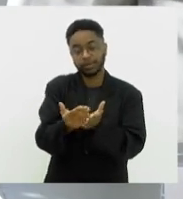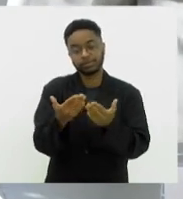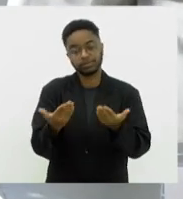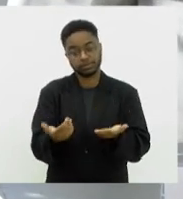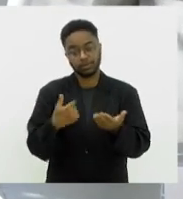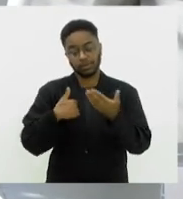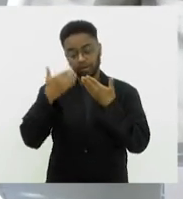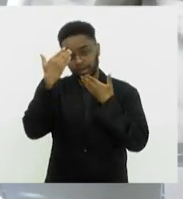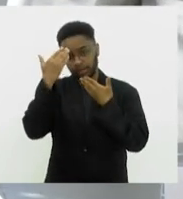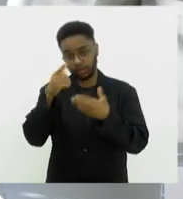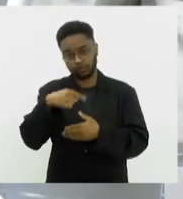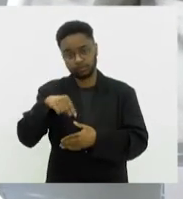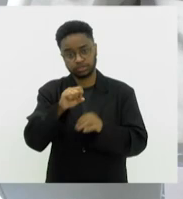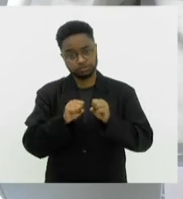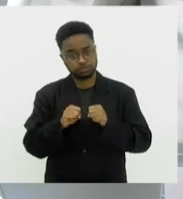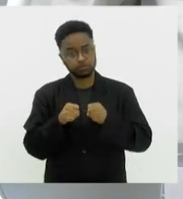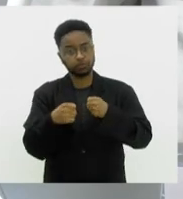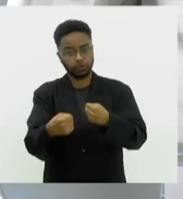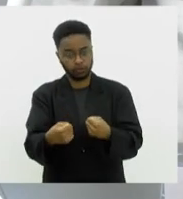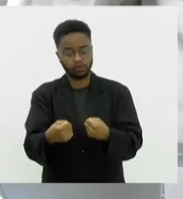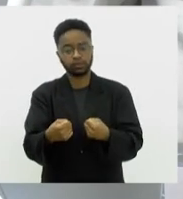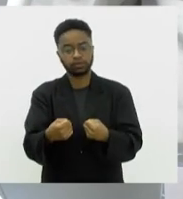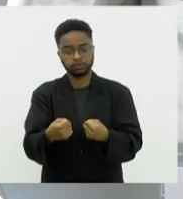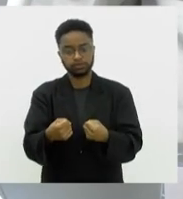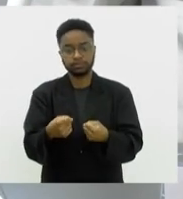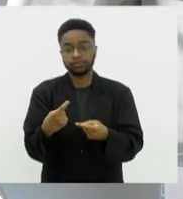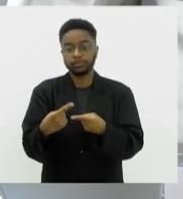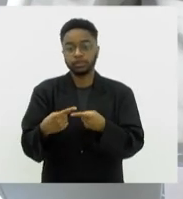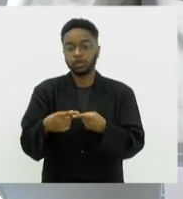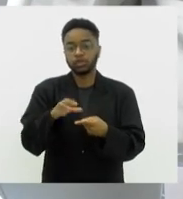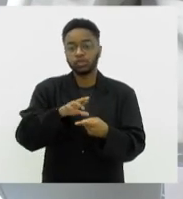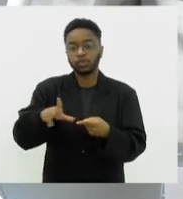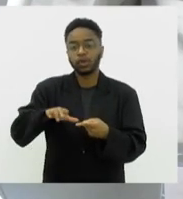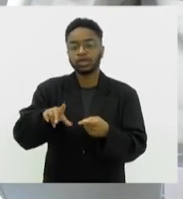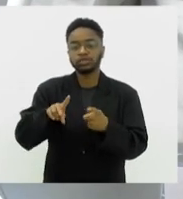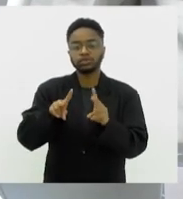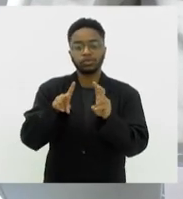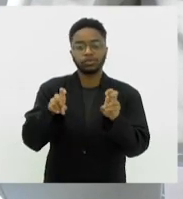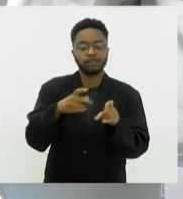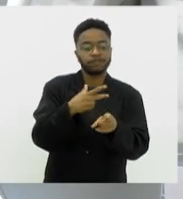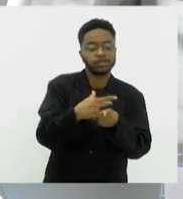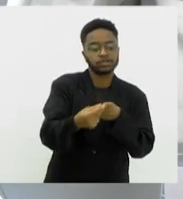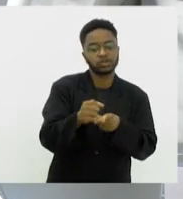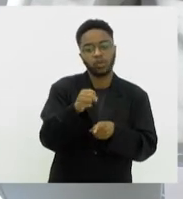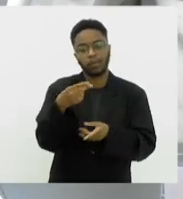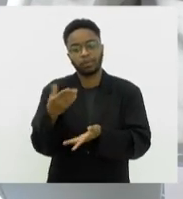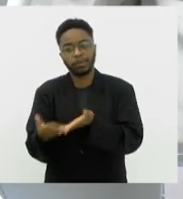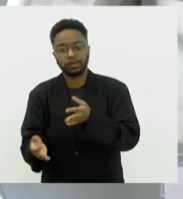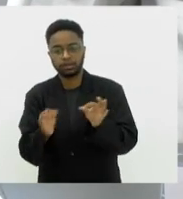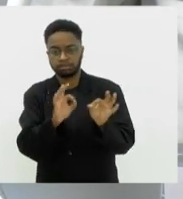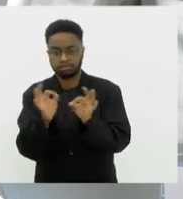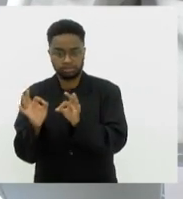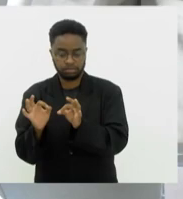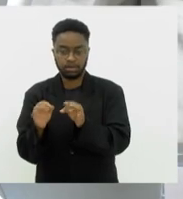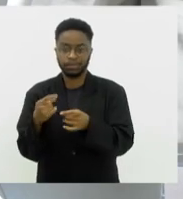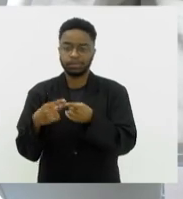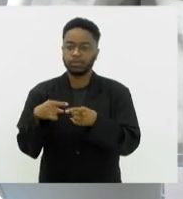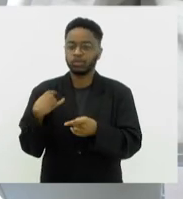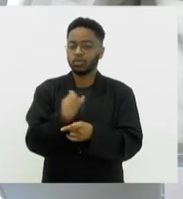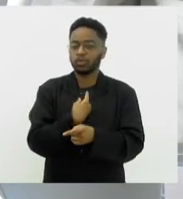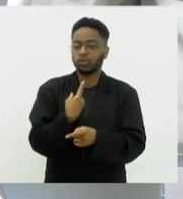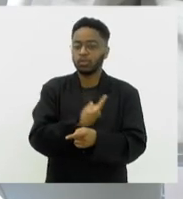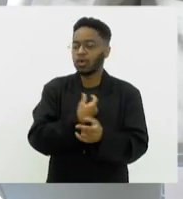a aos esforços de vocês não se trata de ganhar ou perder como a gente brincava aqui Júlio Rocha na última semana